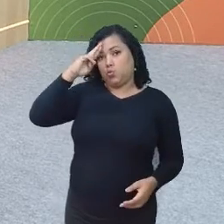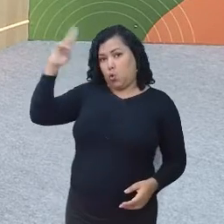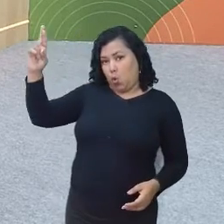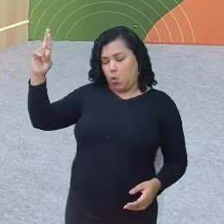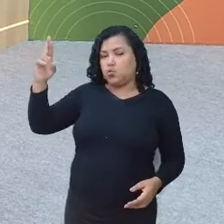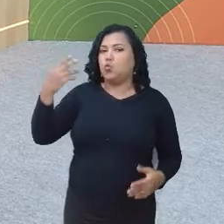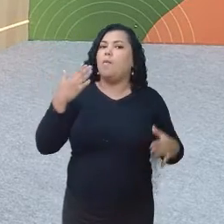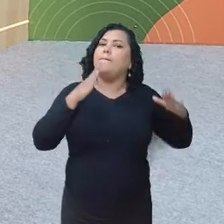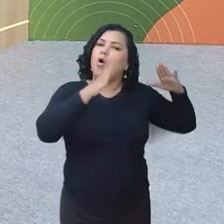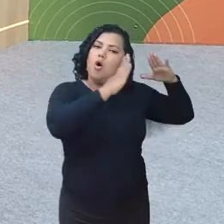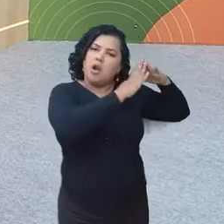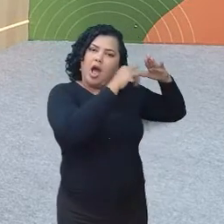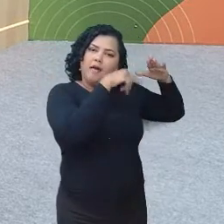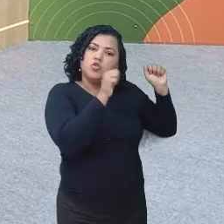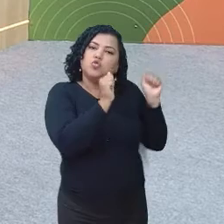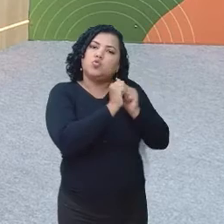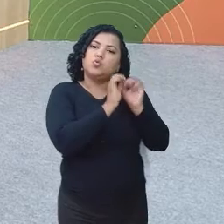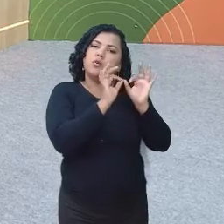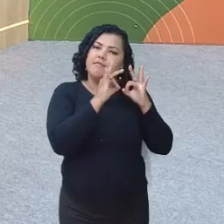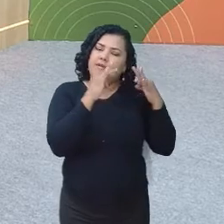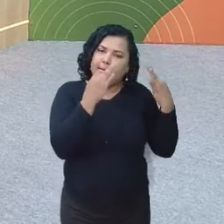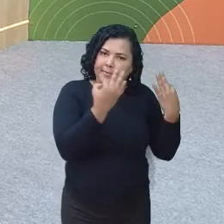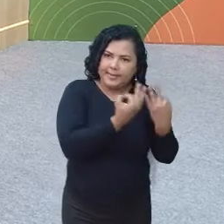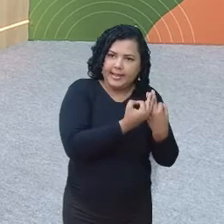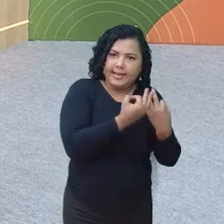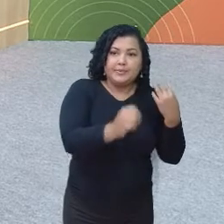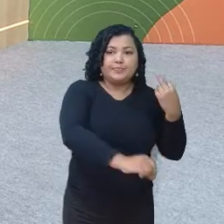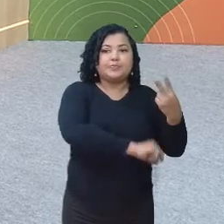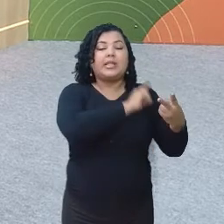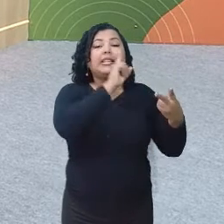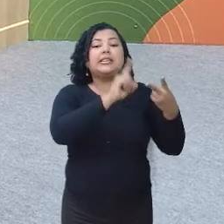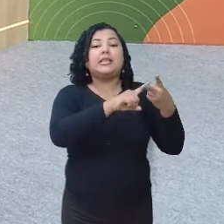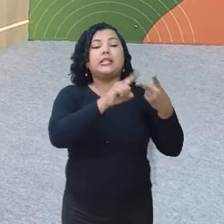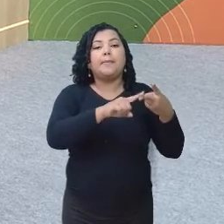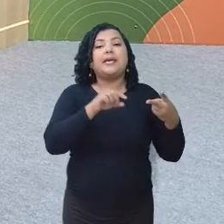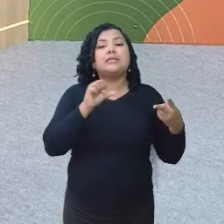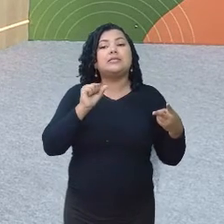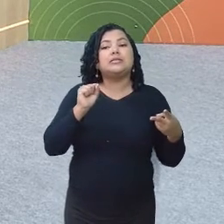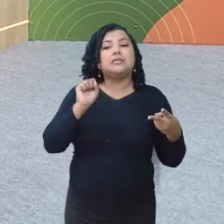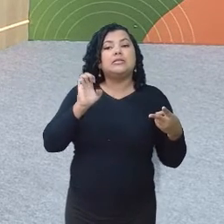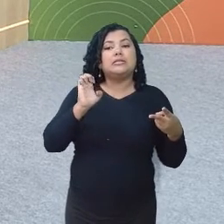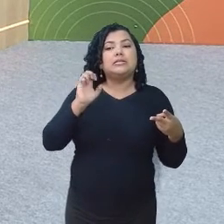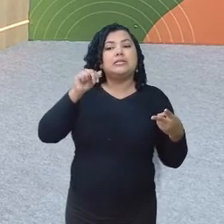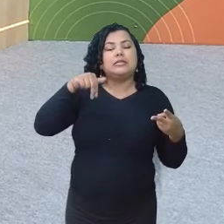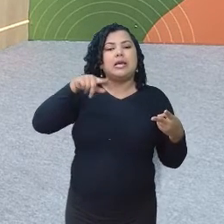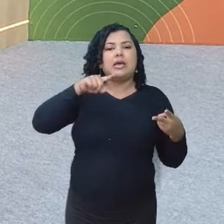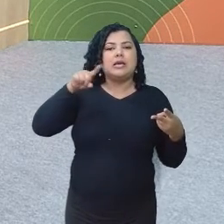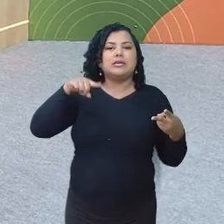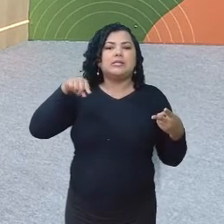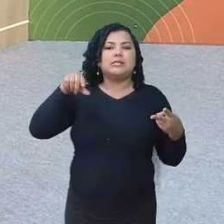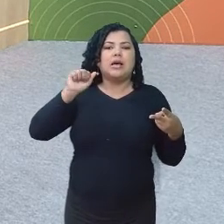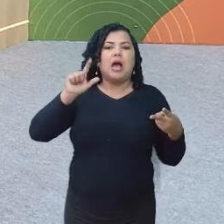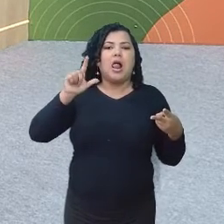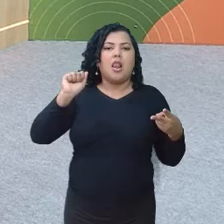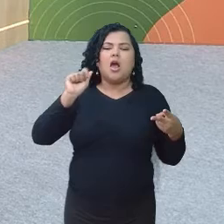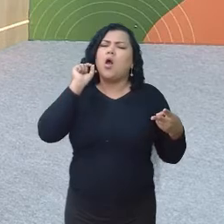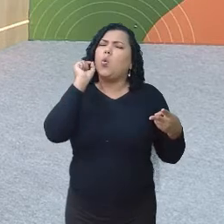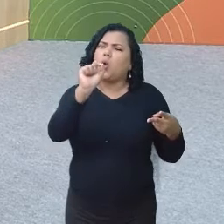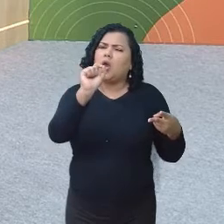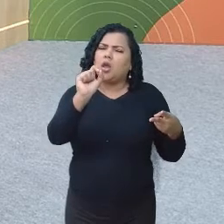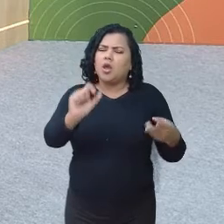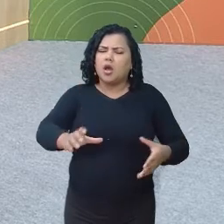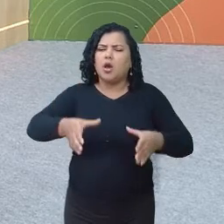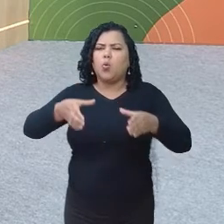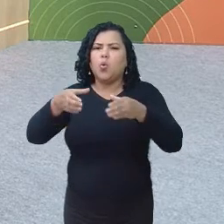casa do senhor, a chamada Casa Grande, e nós tínhamos as senzalas. O que eram as senzalas? Os locais